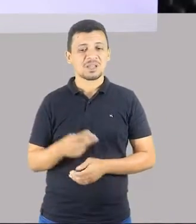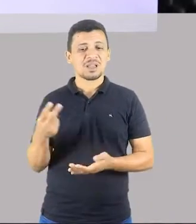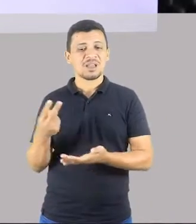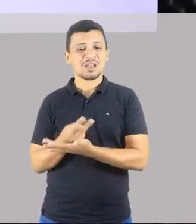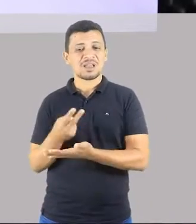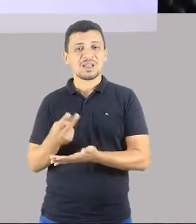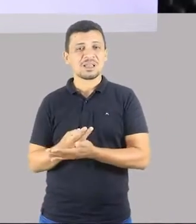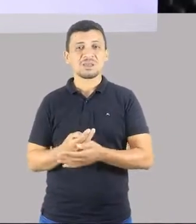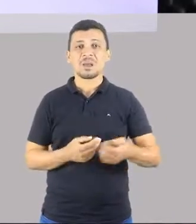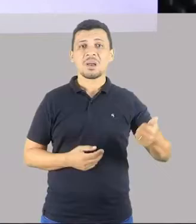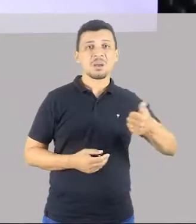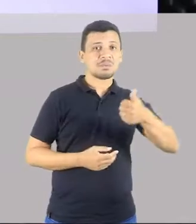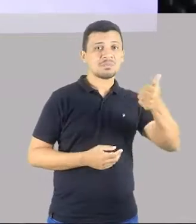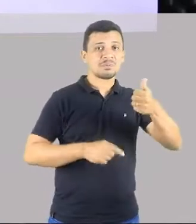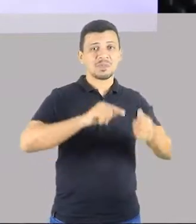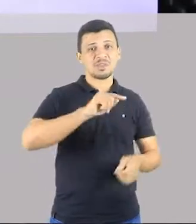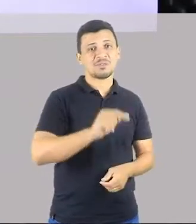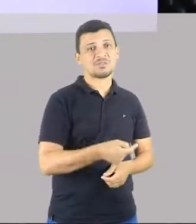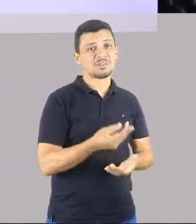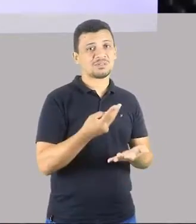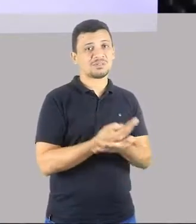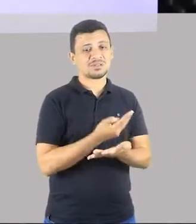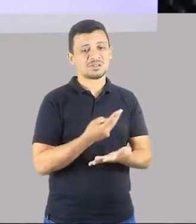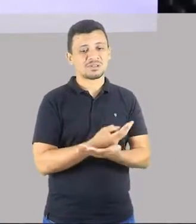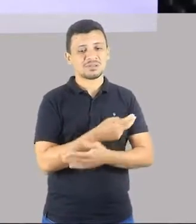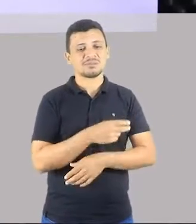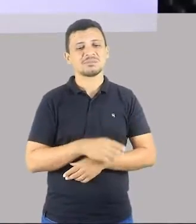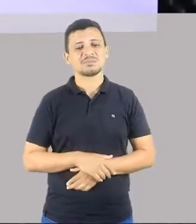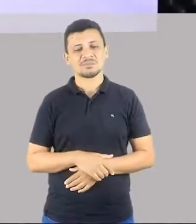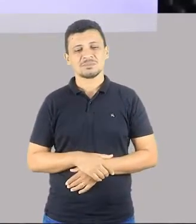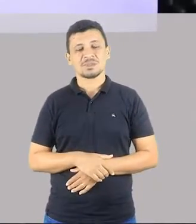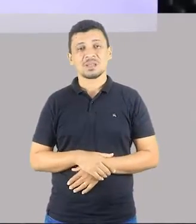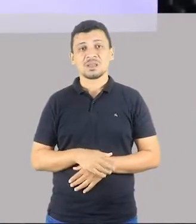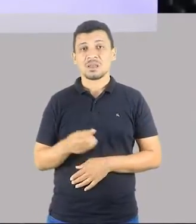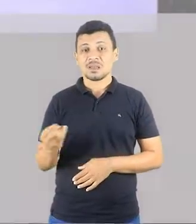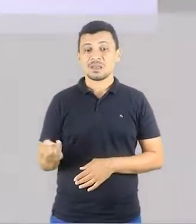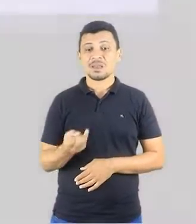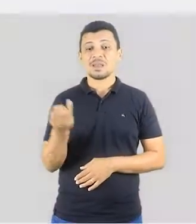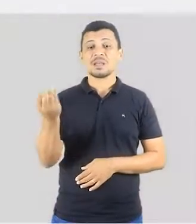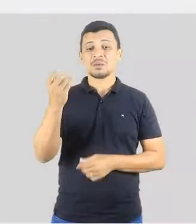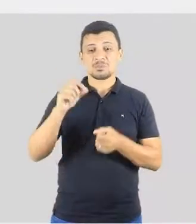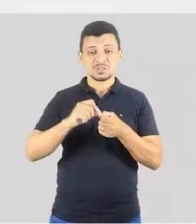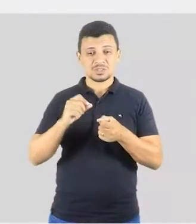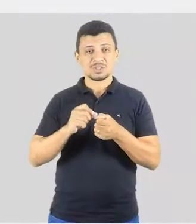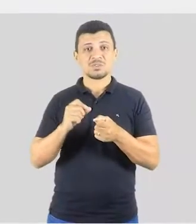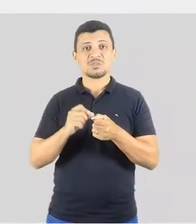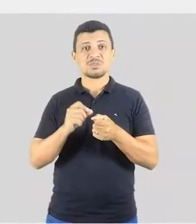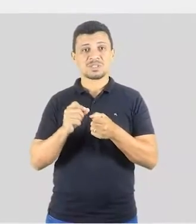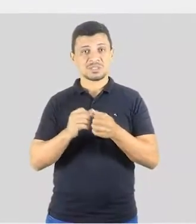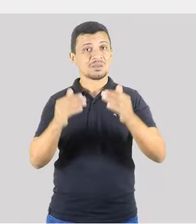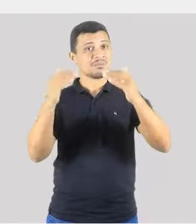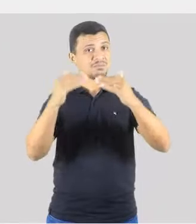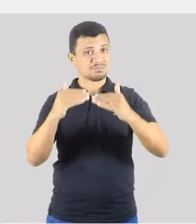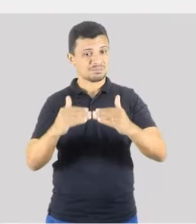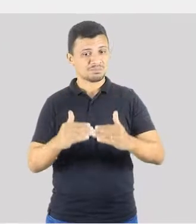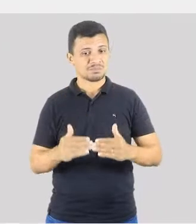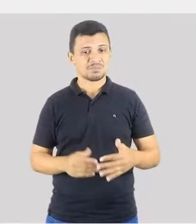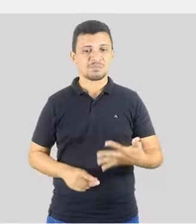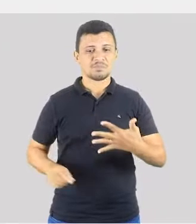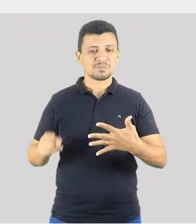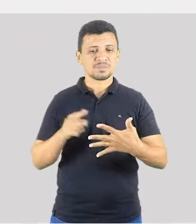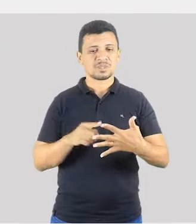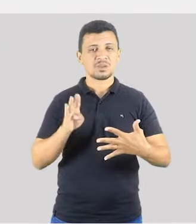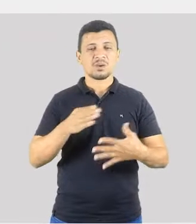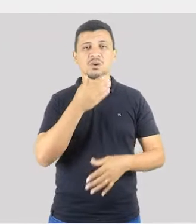a primeira vírgula que está separando o verbo do seu objeto. Tá? É importante que vocês façam essa associação. A letra B diz: